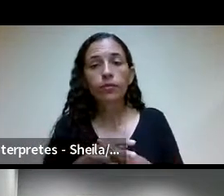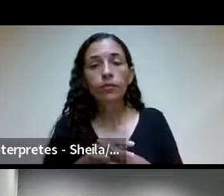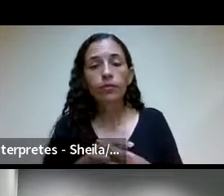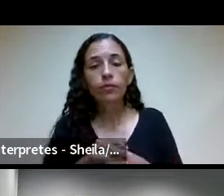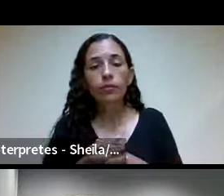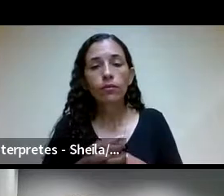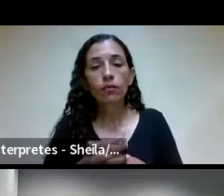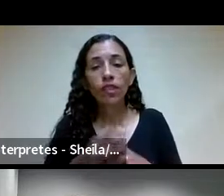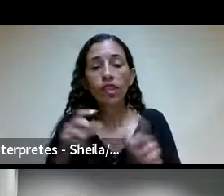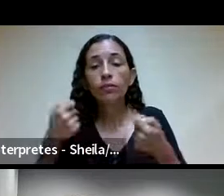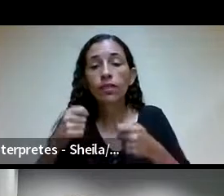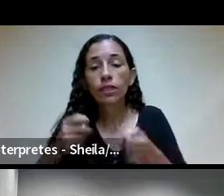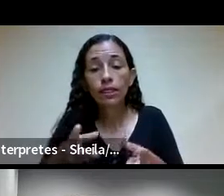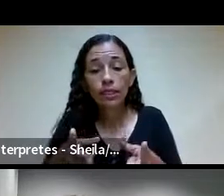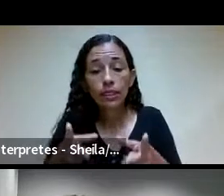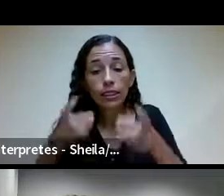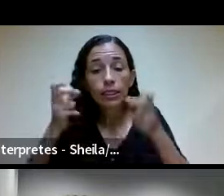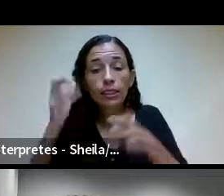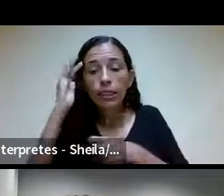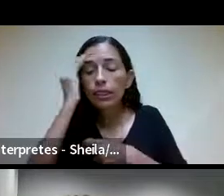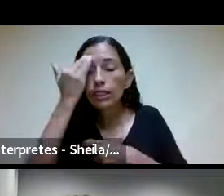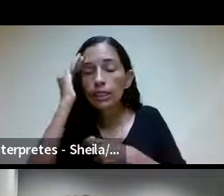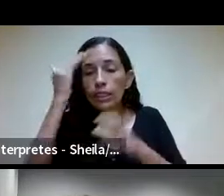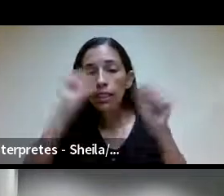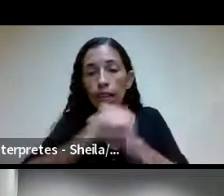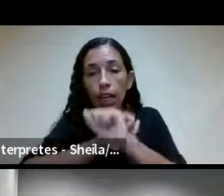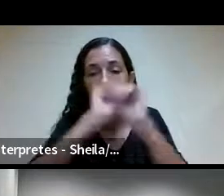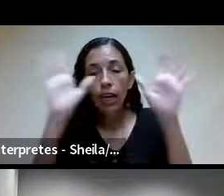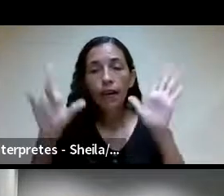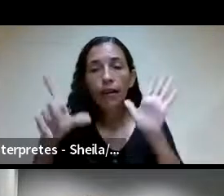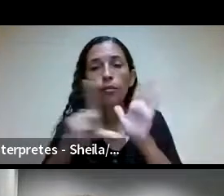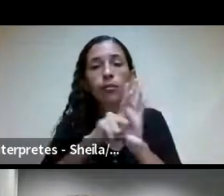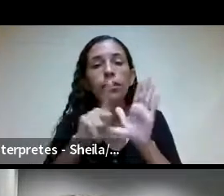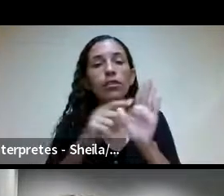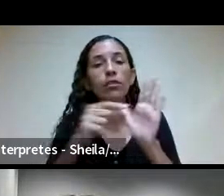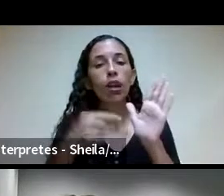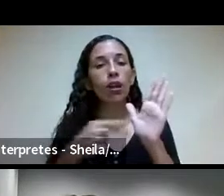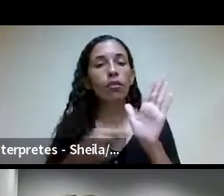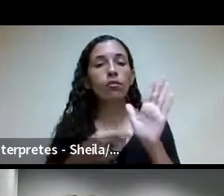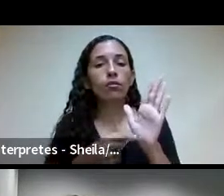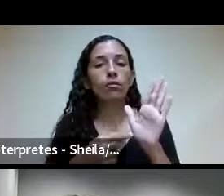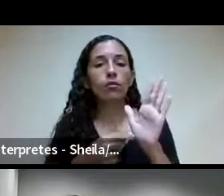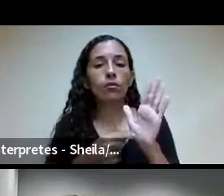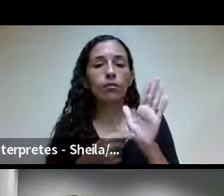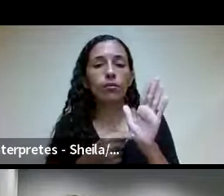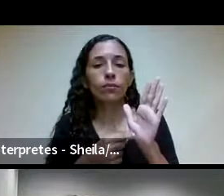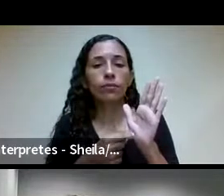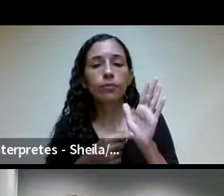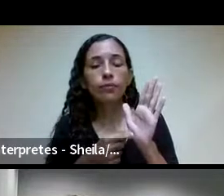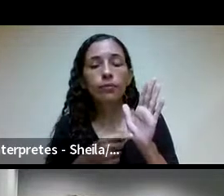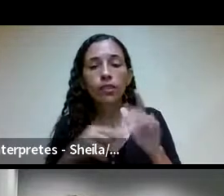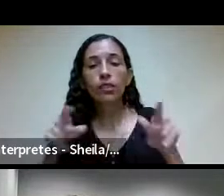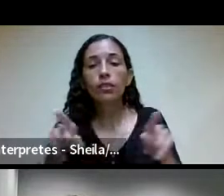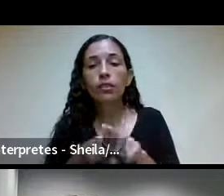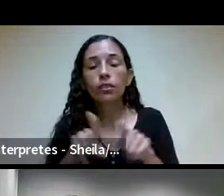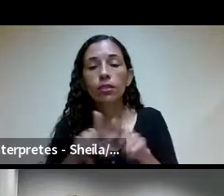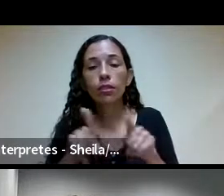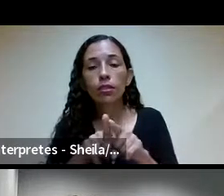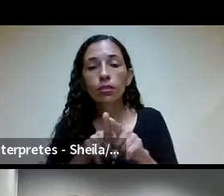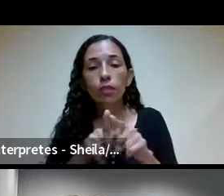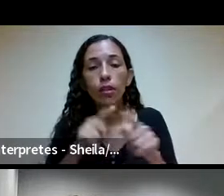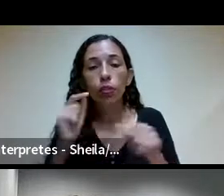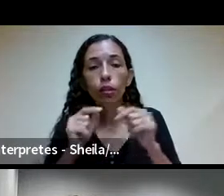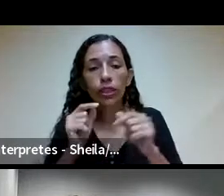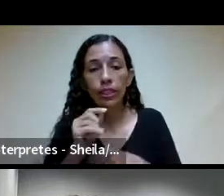a legislação, não podendo exigir obrigação não prevista pela lei, mas limitar-se à sua regulamentação